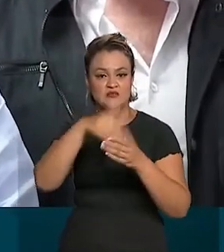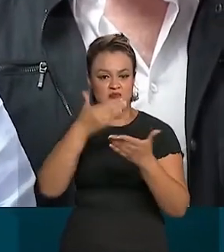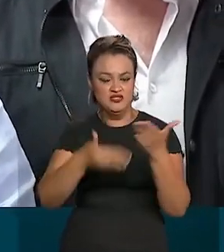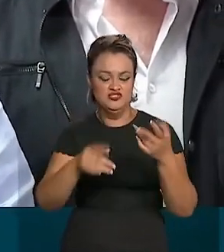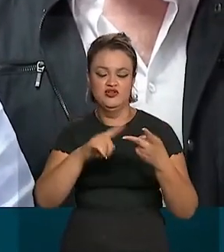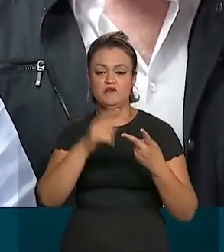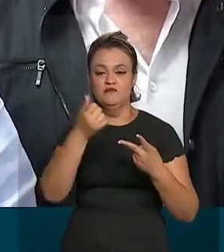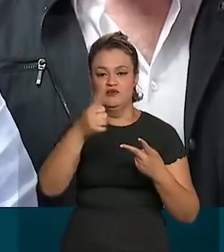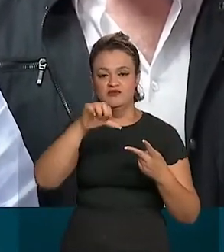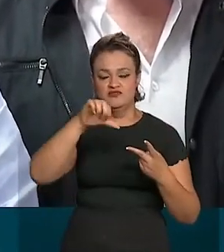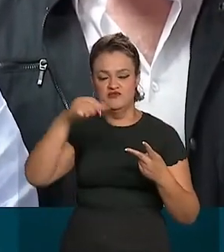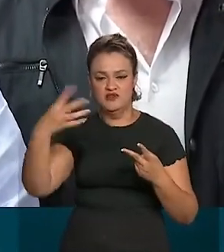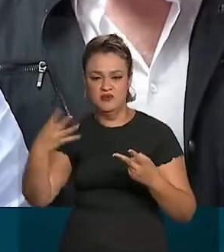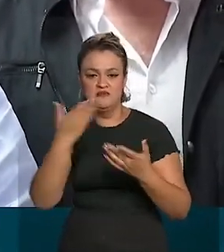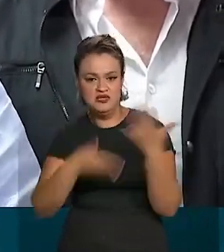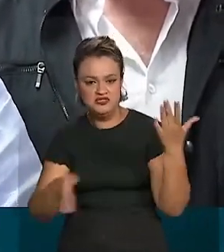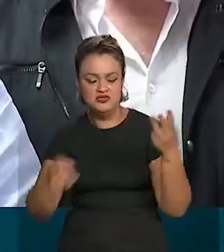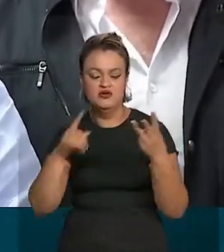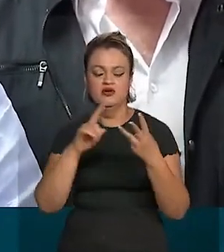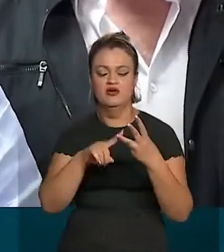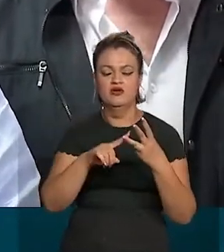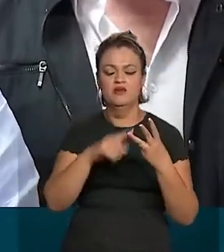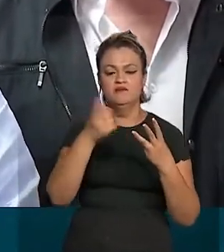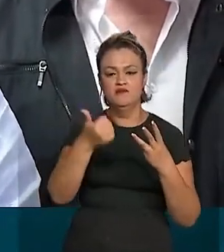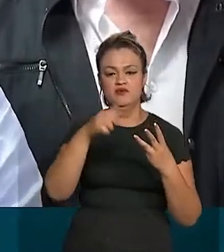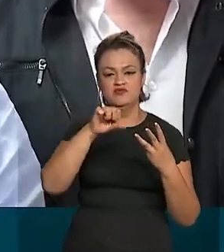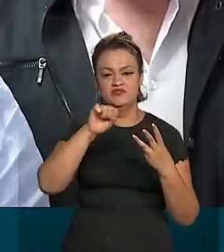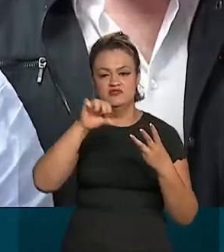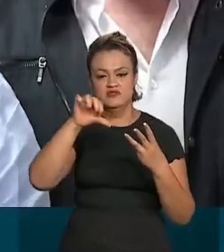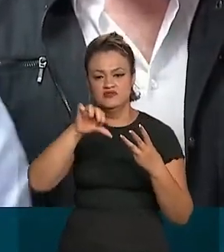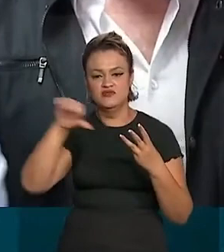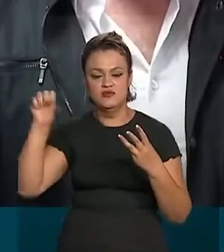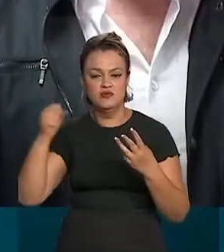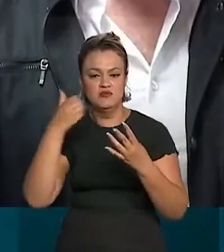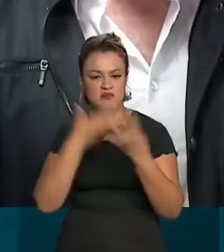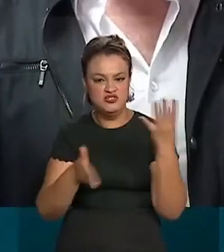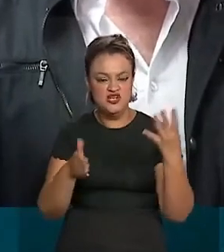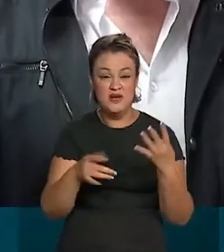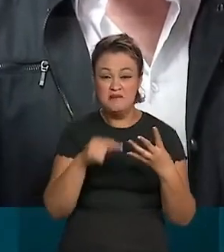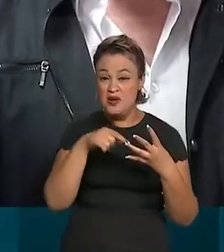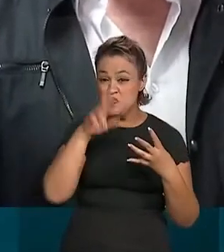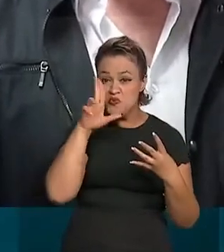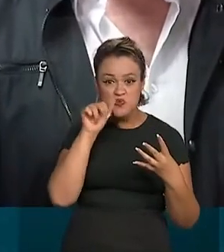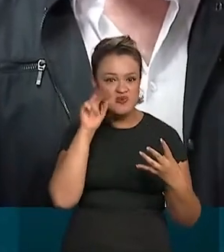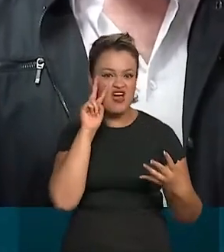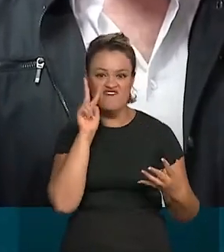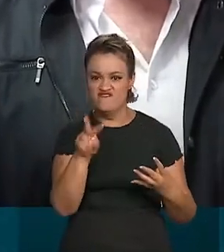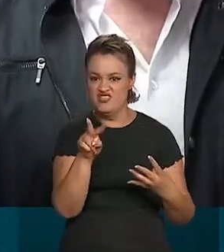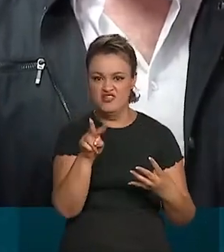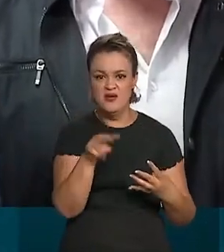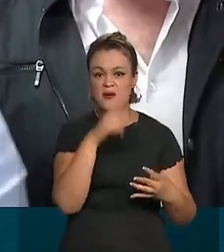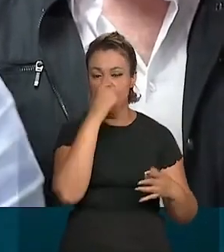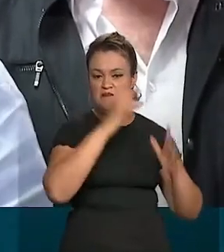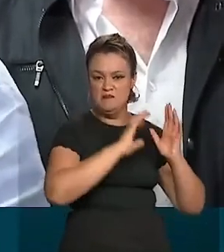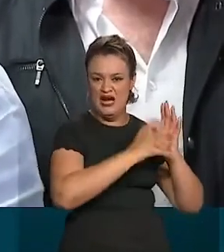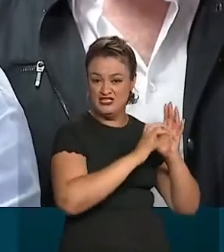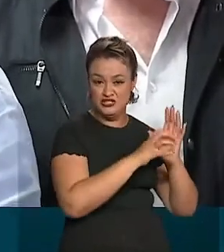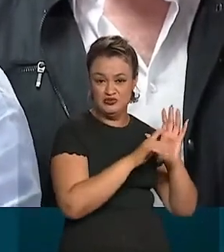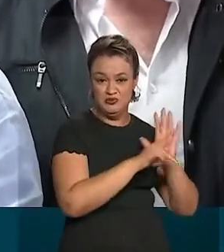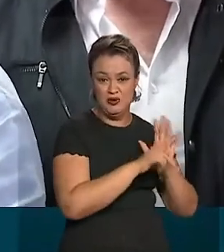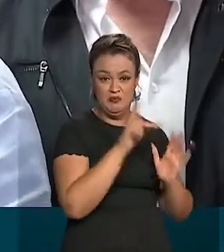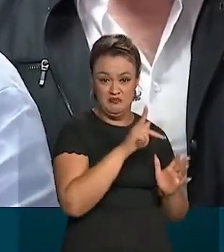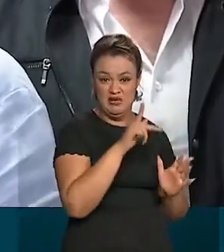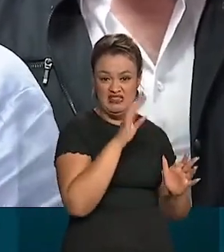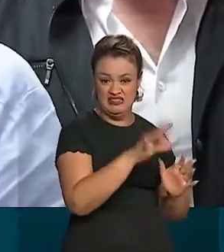em 94, eu perdi eleição em 98. E em nenhum momento vocês viram qualquer militante do